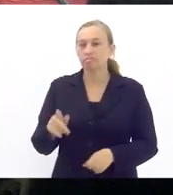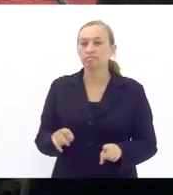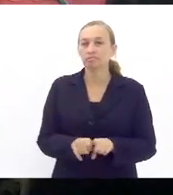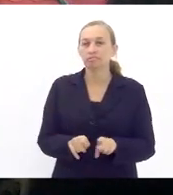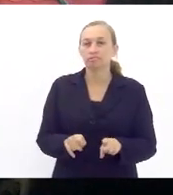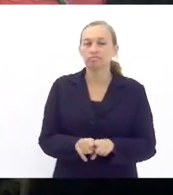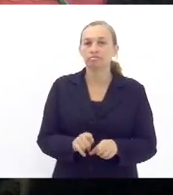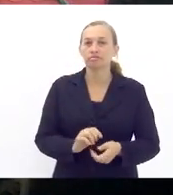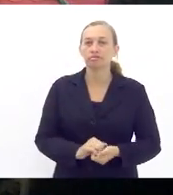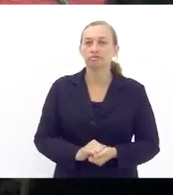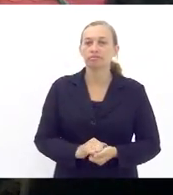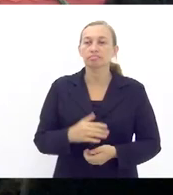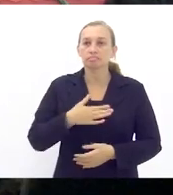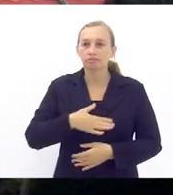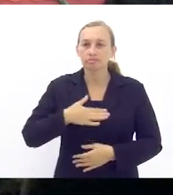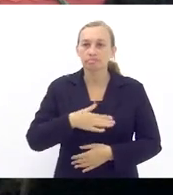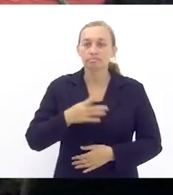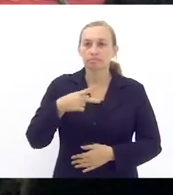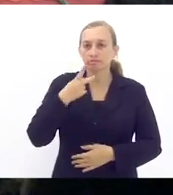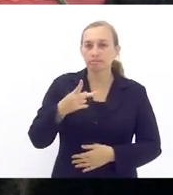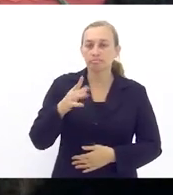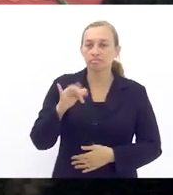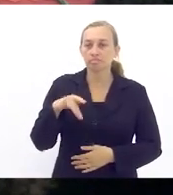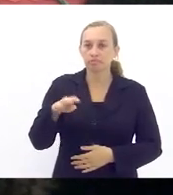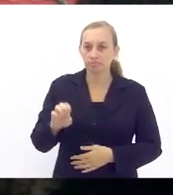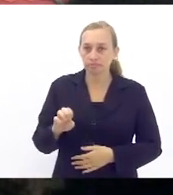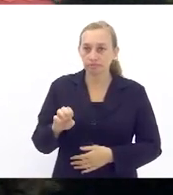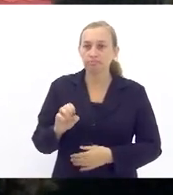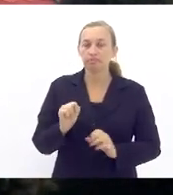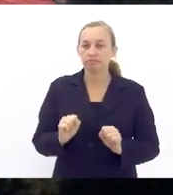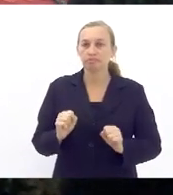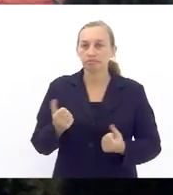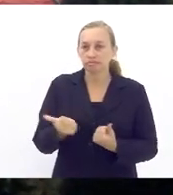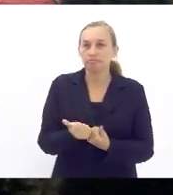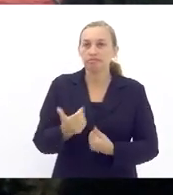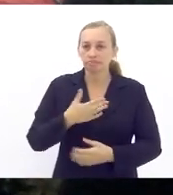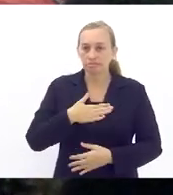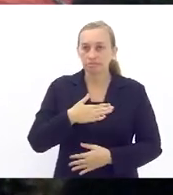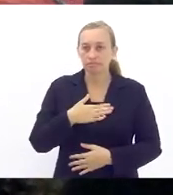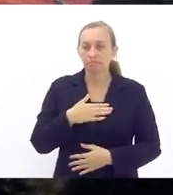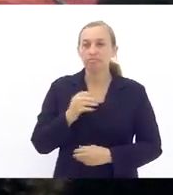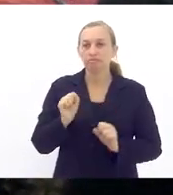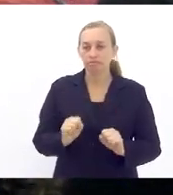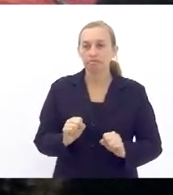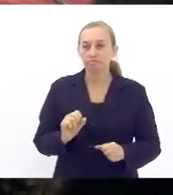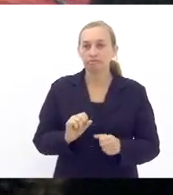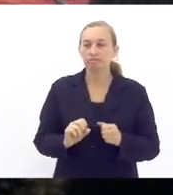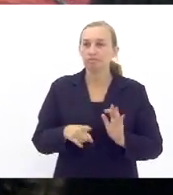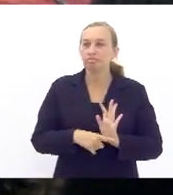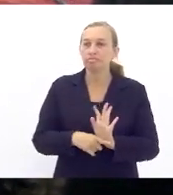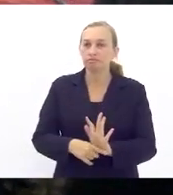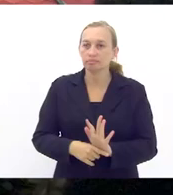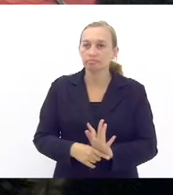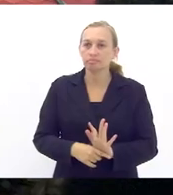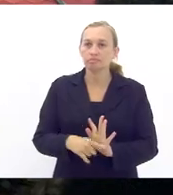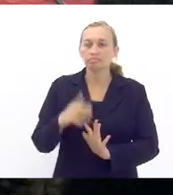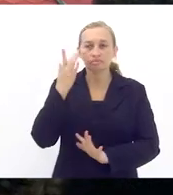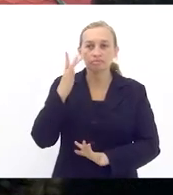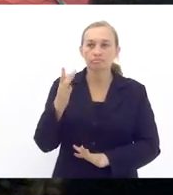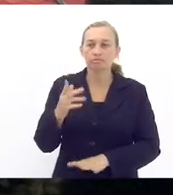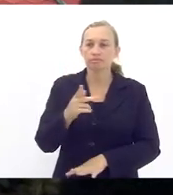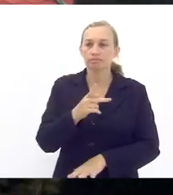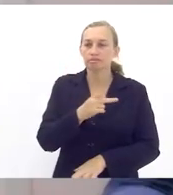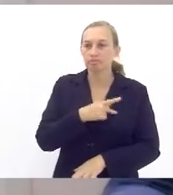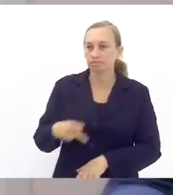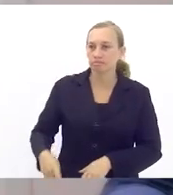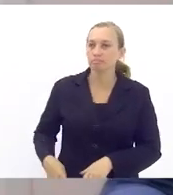gostei muito das palavras do Felipe pode contar comigo Felipe porque eu puder fazer para ajudar eu acho que isso aí Presidente eu acho que a gente tem que